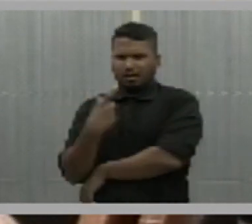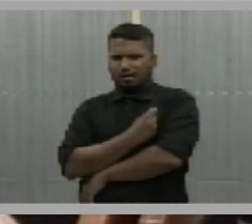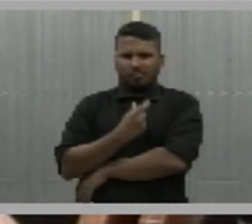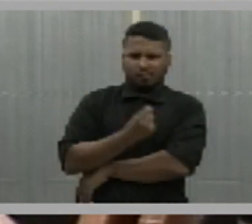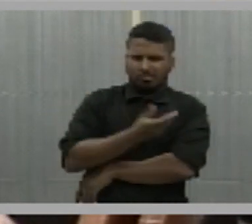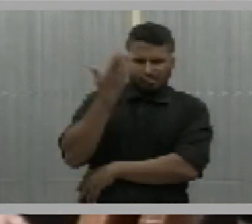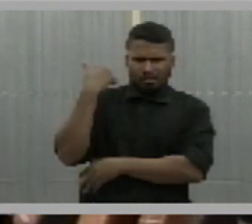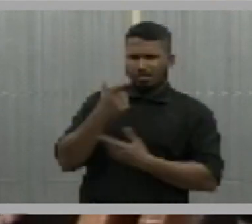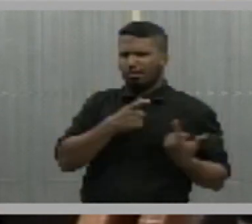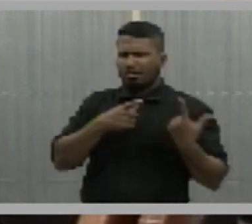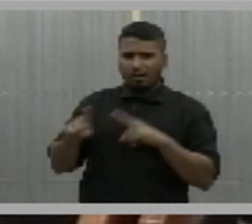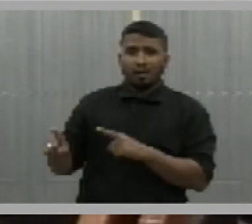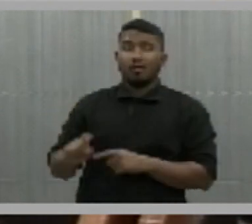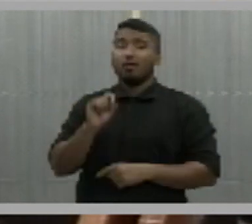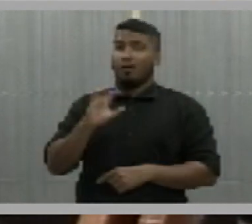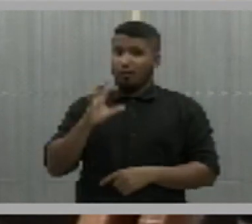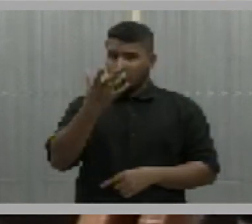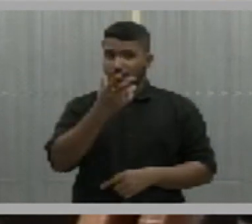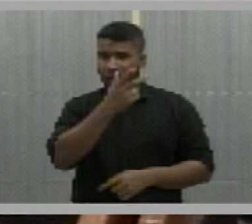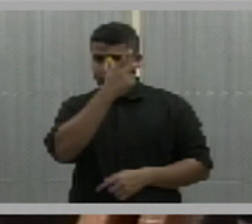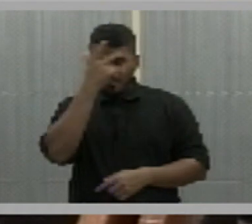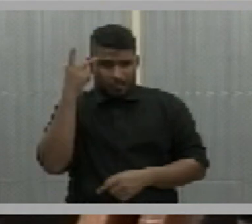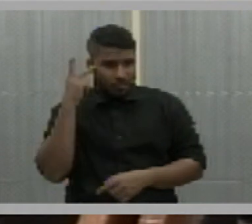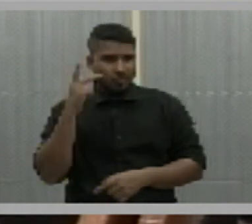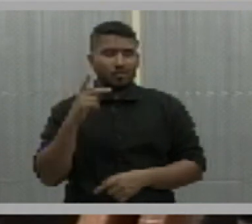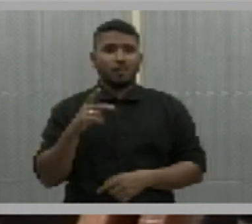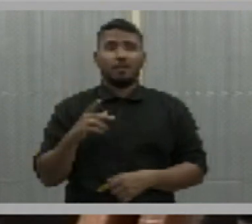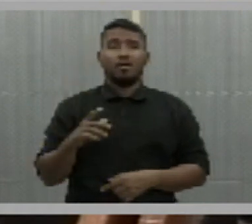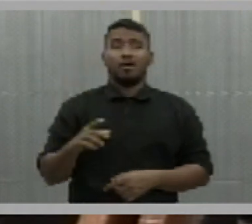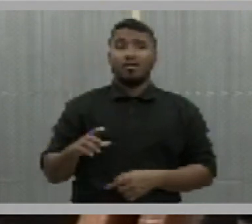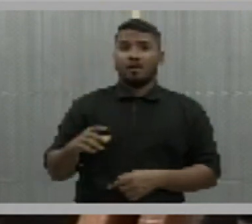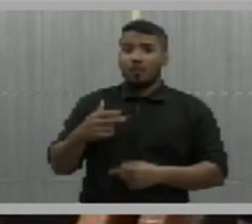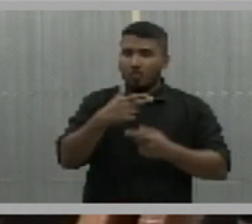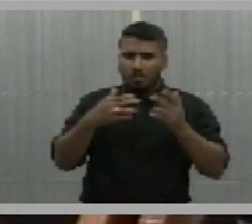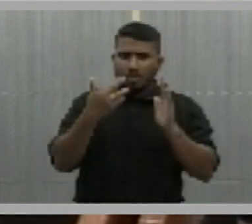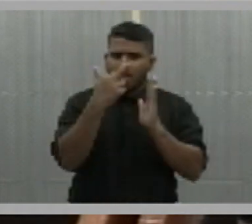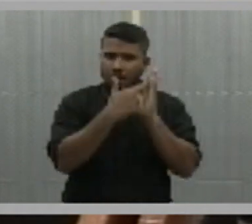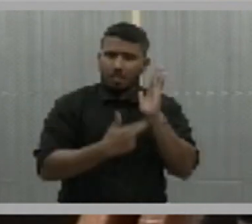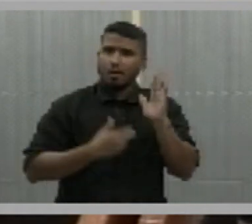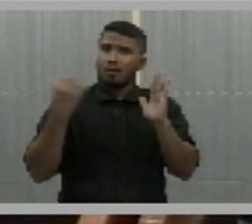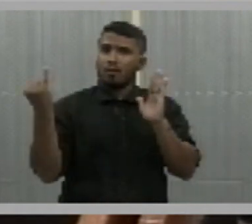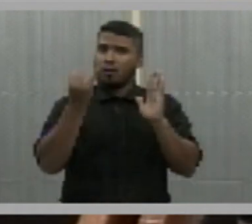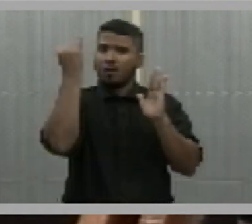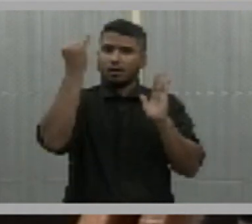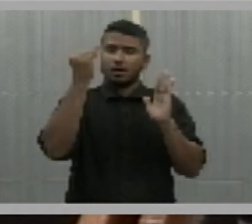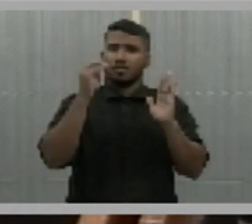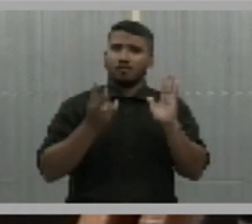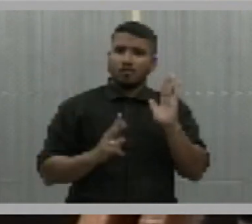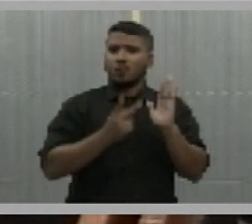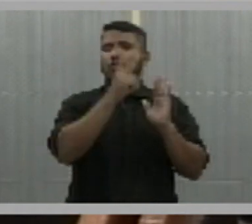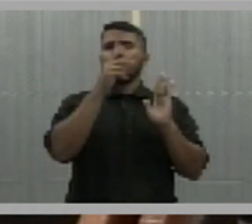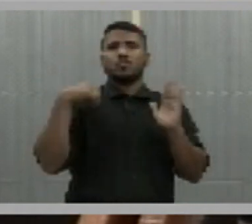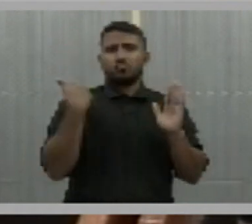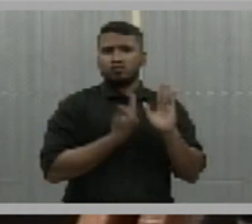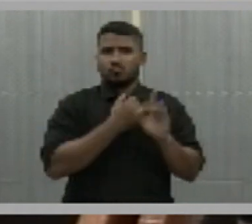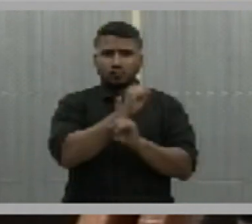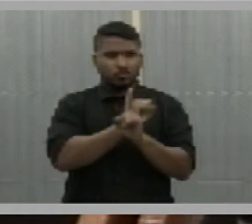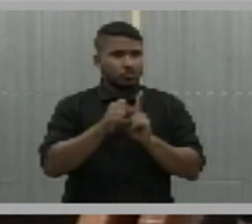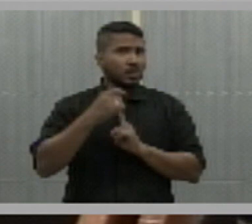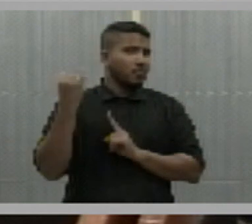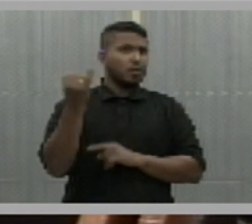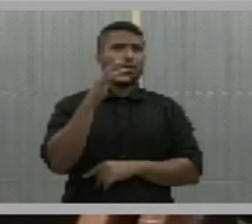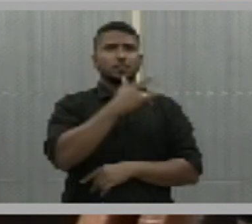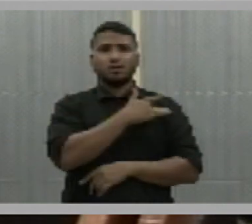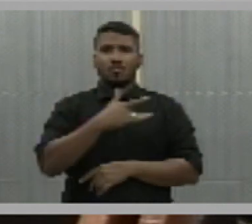inclusive, sob risco políticas públicas importantíssimas, estratégicas fundamentais para a saúde pública